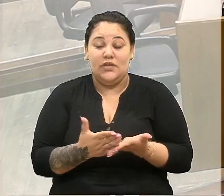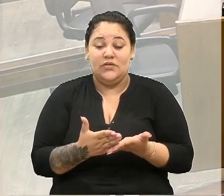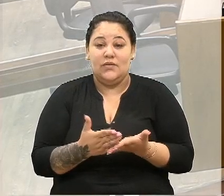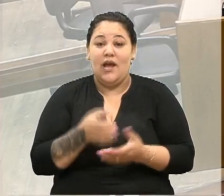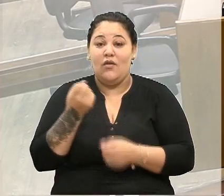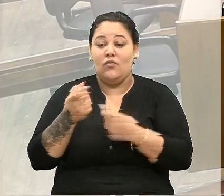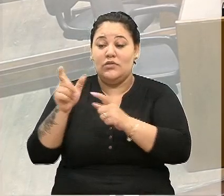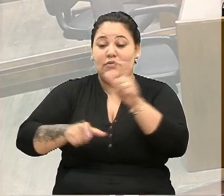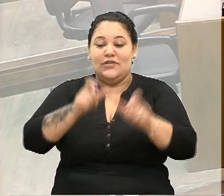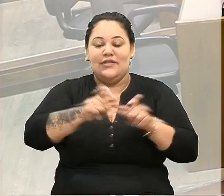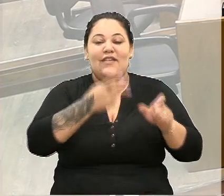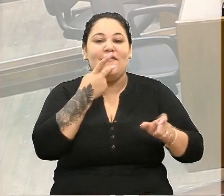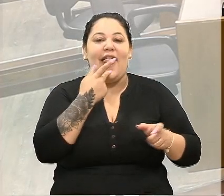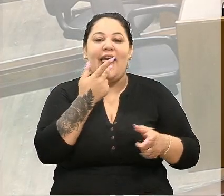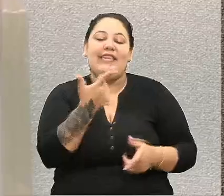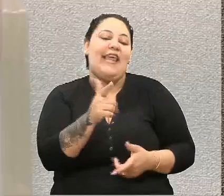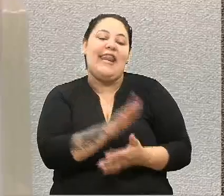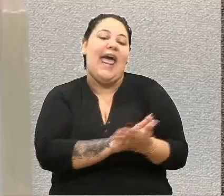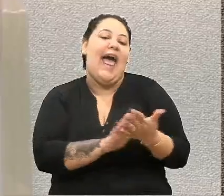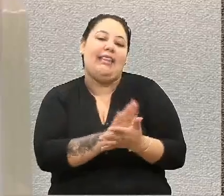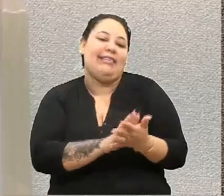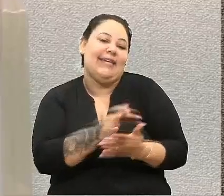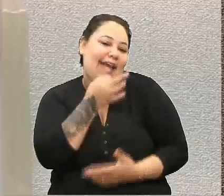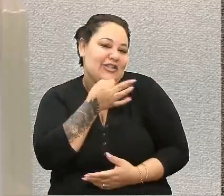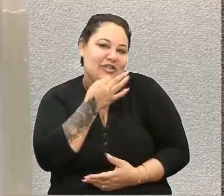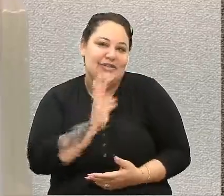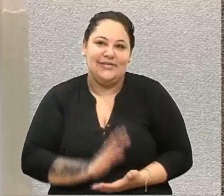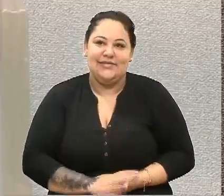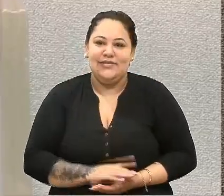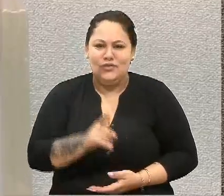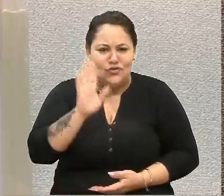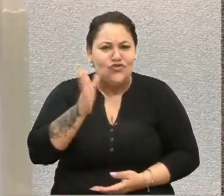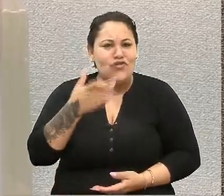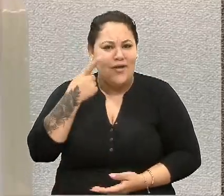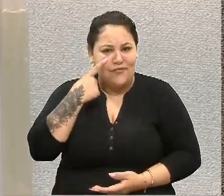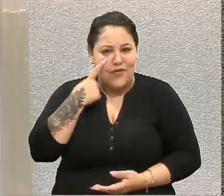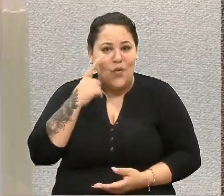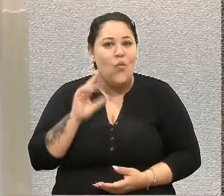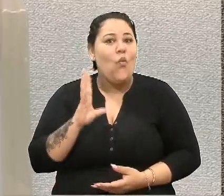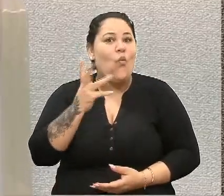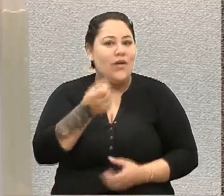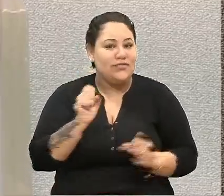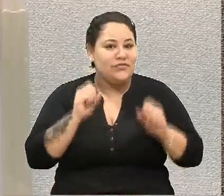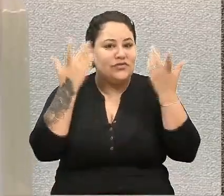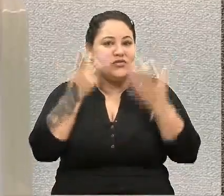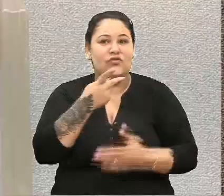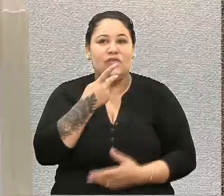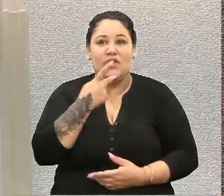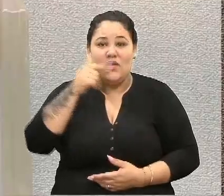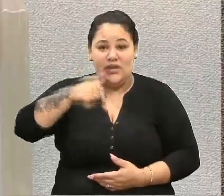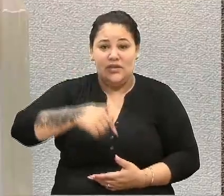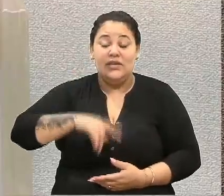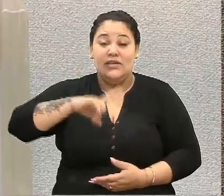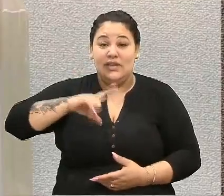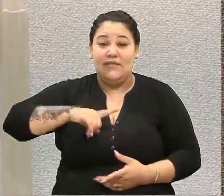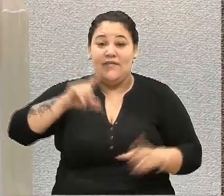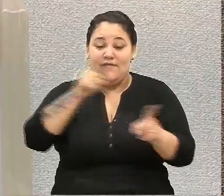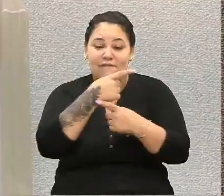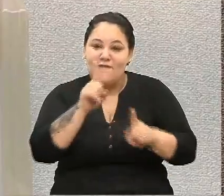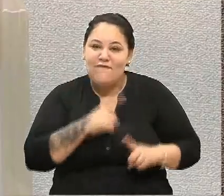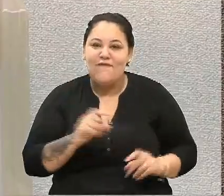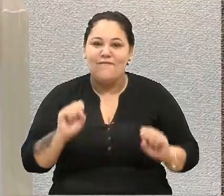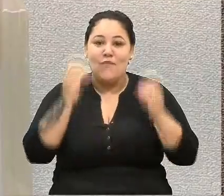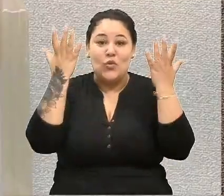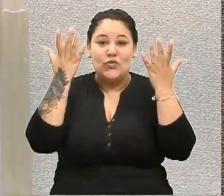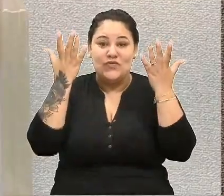que dizem que não tem nada em Caxias do Sul. Tu já viu quantos eventos o senhor citou aqui, né? Teve o Festival do Blues, né?